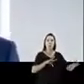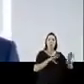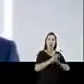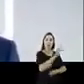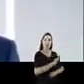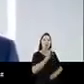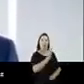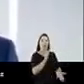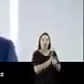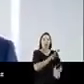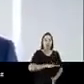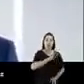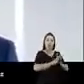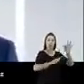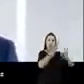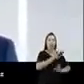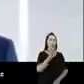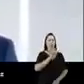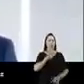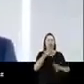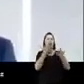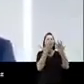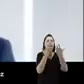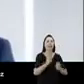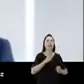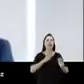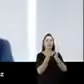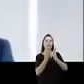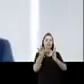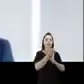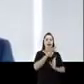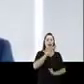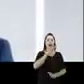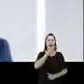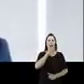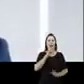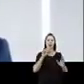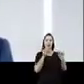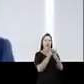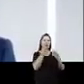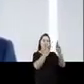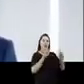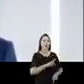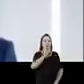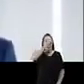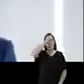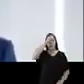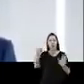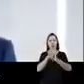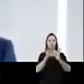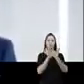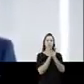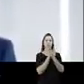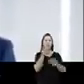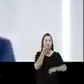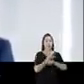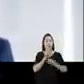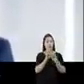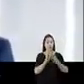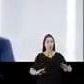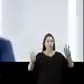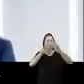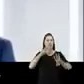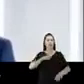todo o Brasil. Nós não vamos abrir mão de ampliar a rede com paz, uma invenção recifense, premiada pela ONU, que gera